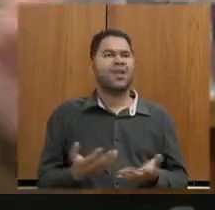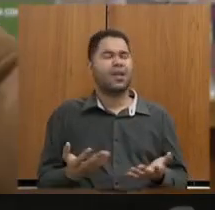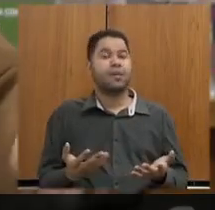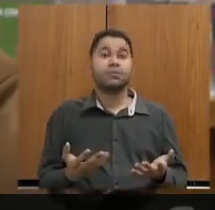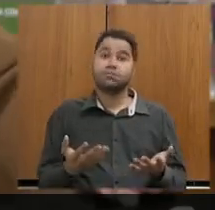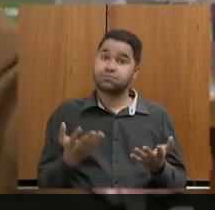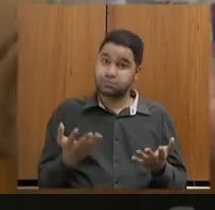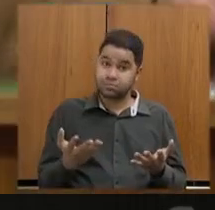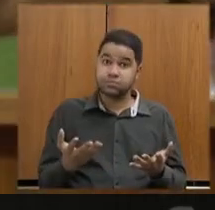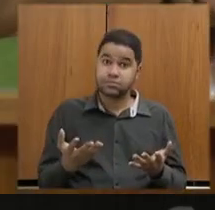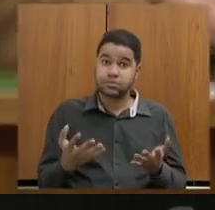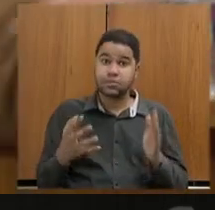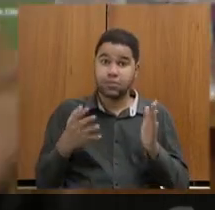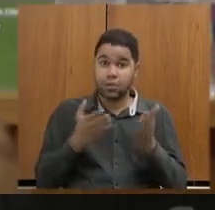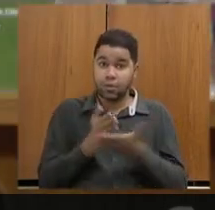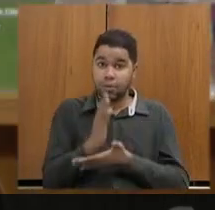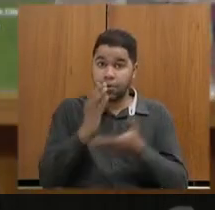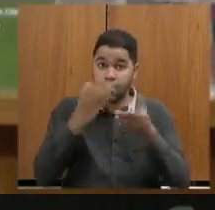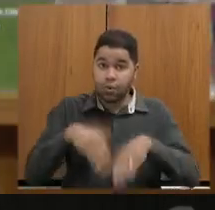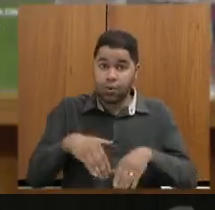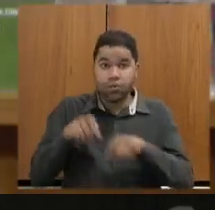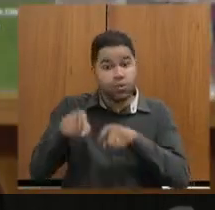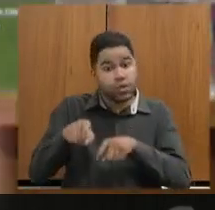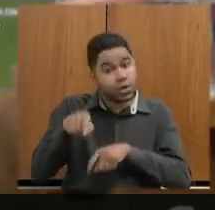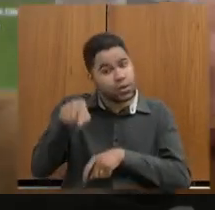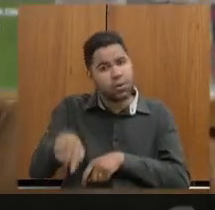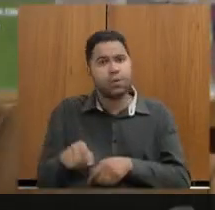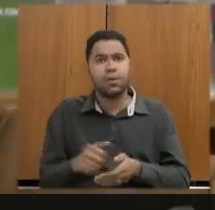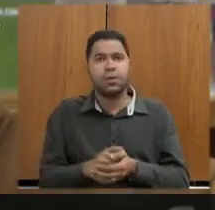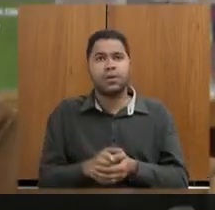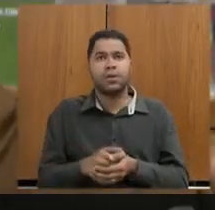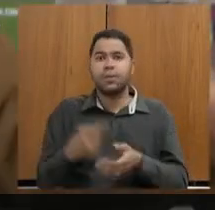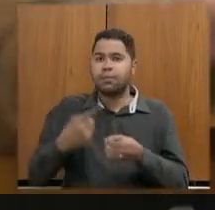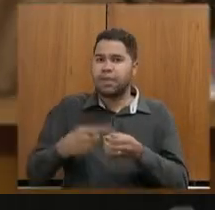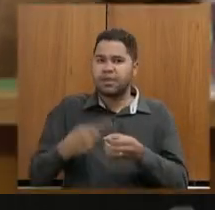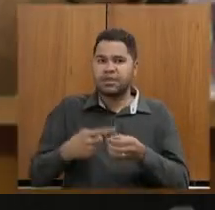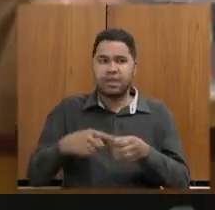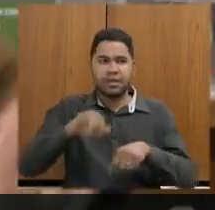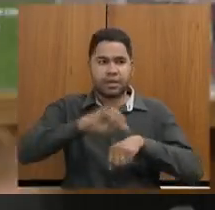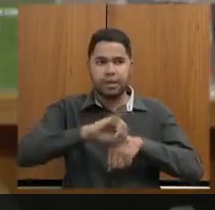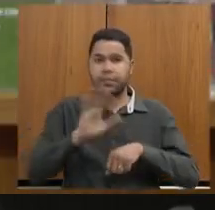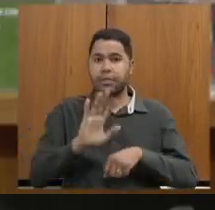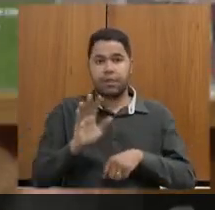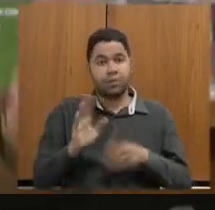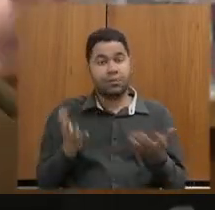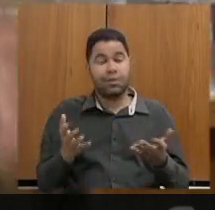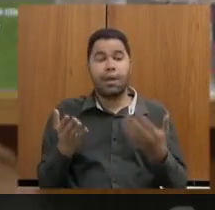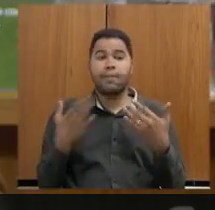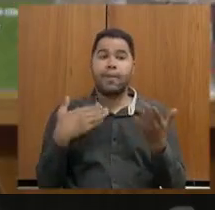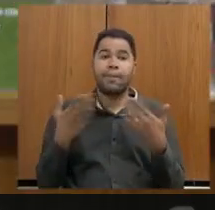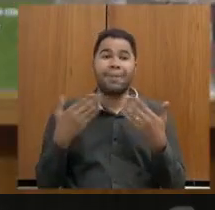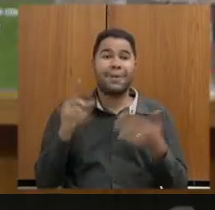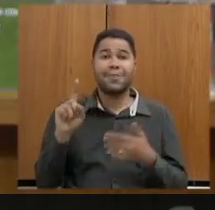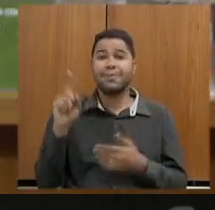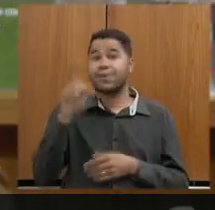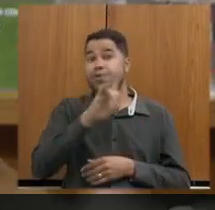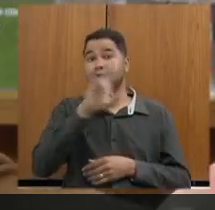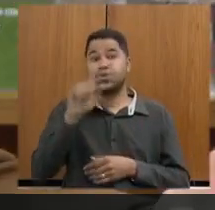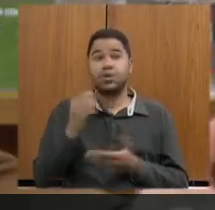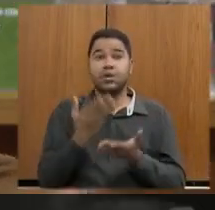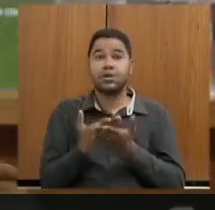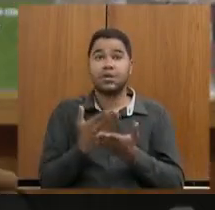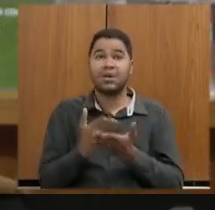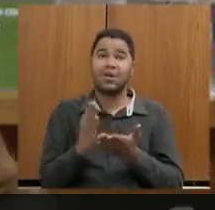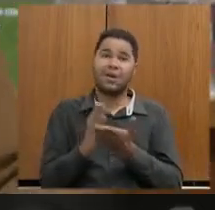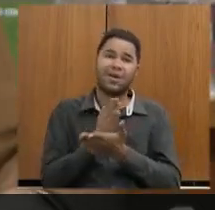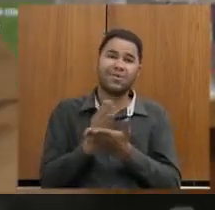é você tá você passou no concurso aqui para o interior você vai ficar no interior mas não vai ficar na cidade grande também não você vai ficar eu vi essa conversa no primeiro dia de aula com eles